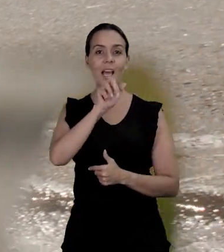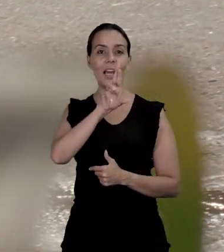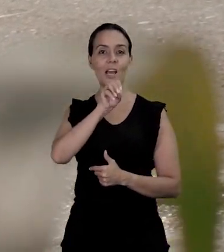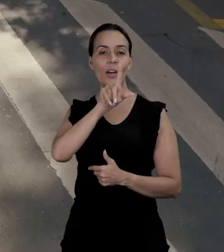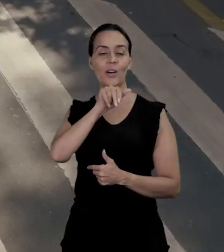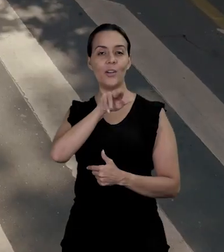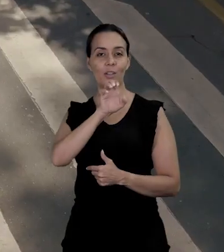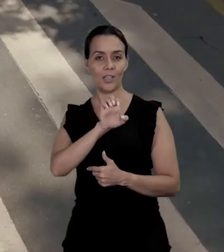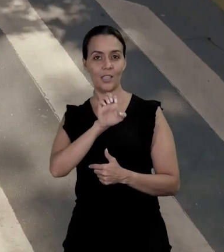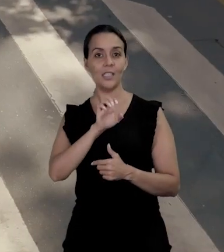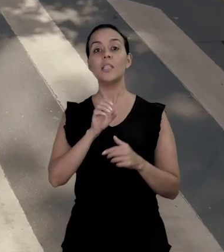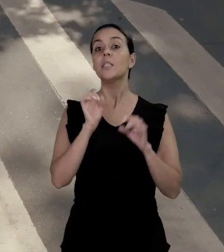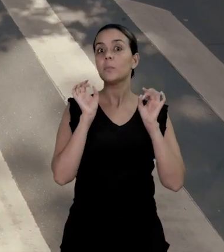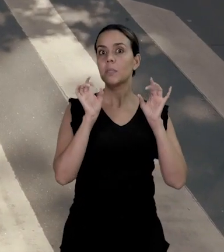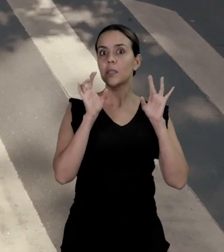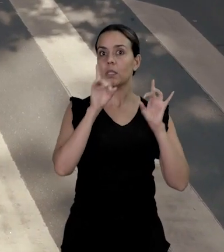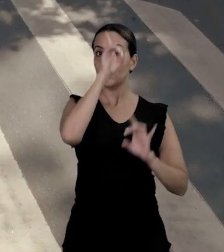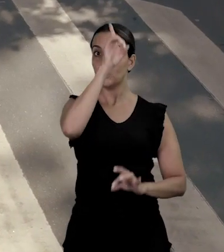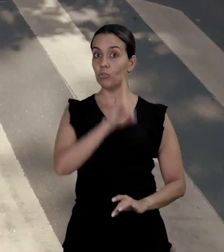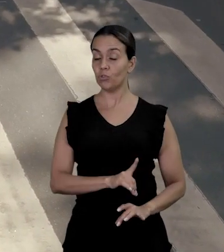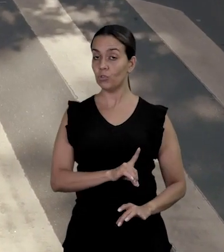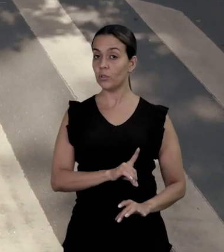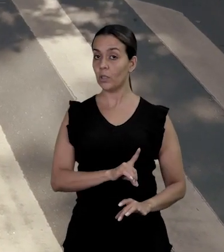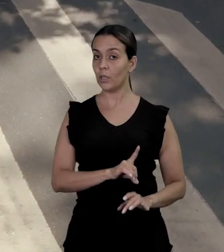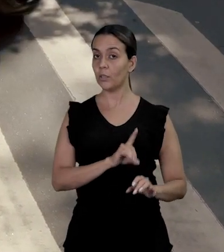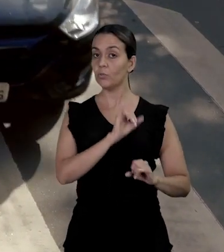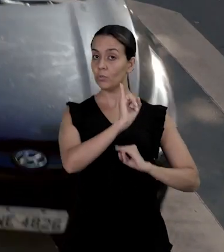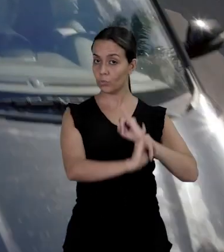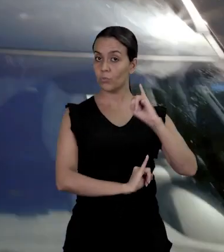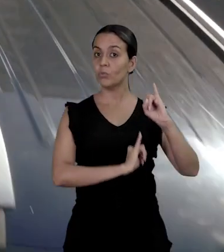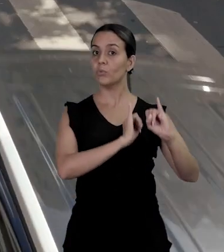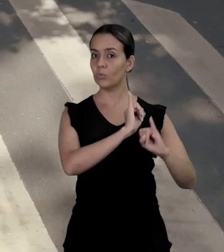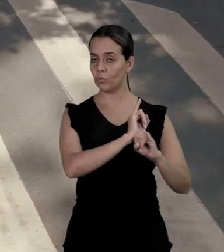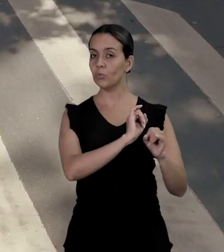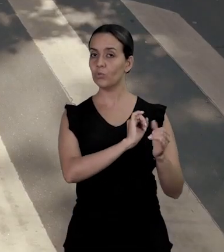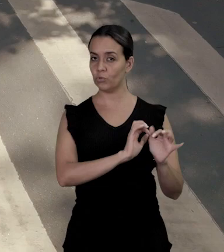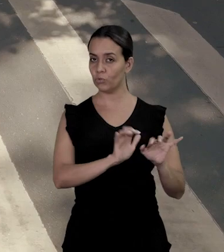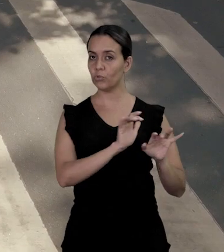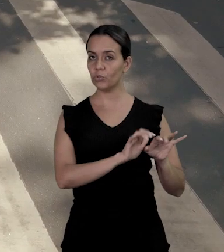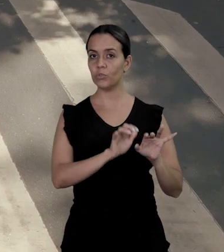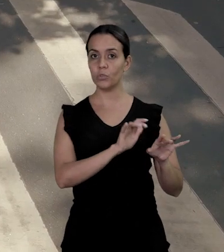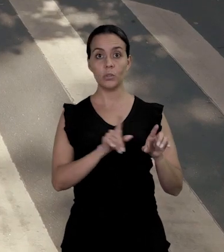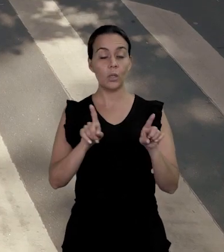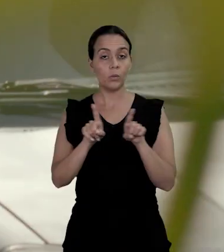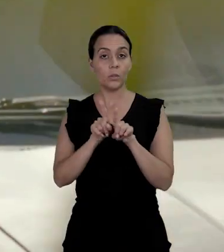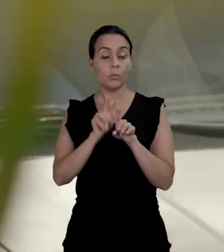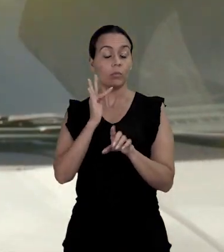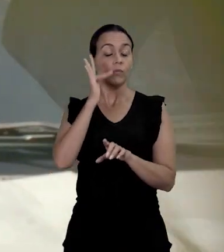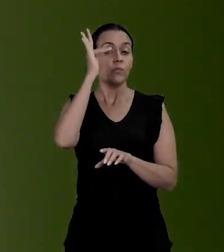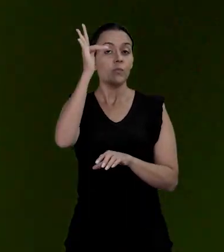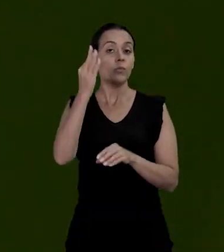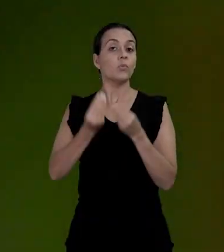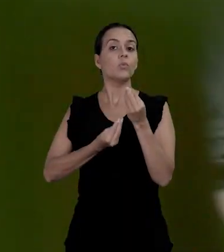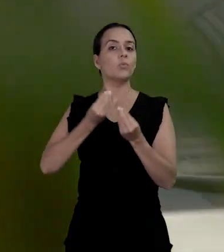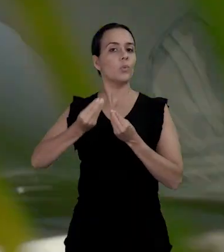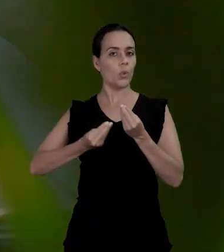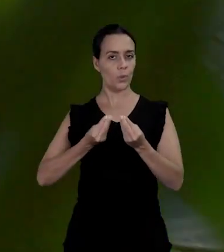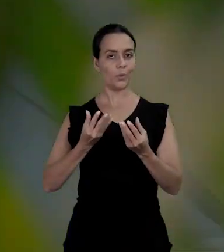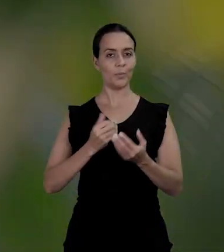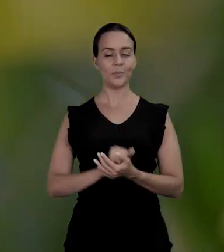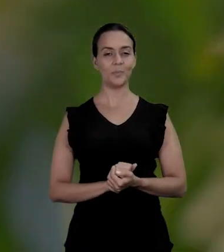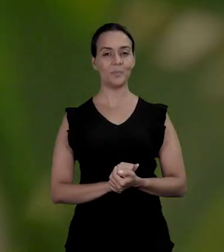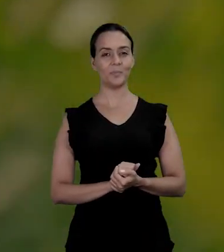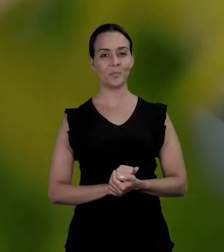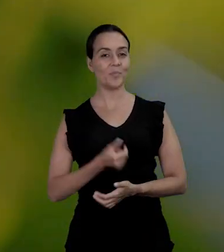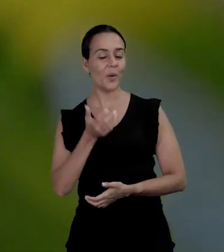tecnologia, diversidade e as perspectivas para o futuro. Oi! Oi, Diogo. Obrigado por aceitar nosso convite, Uma e